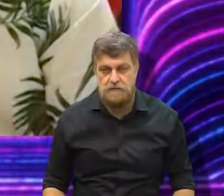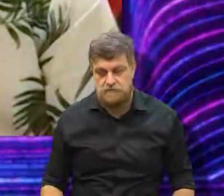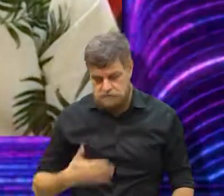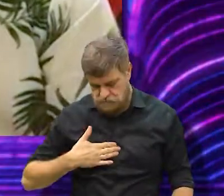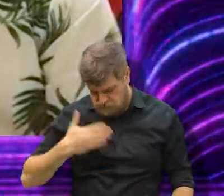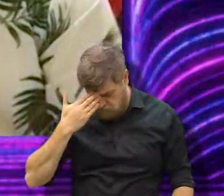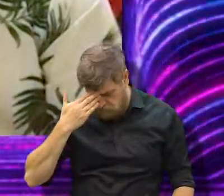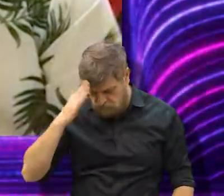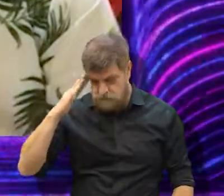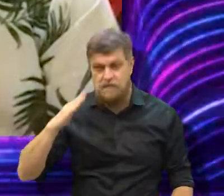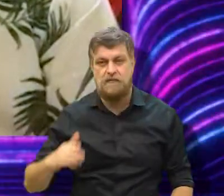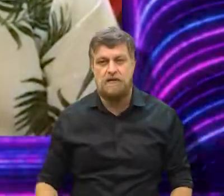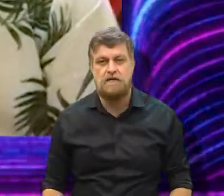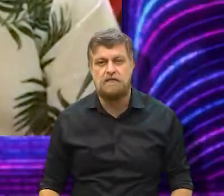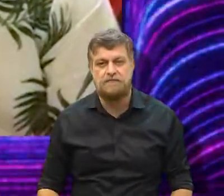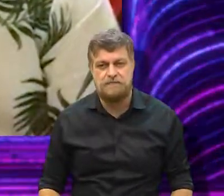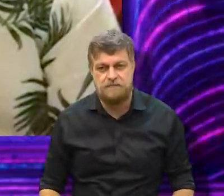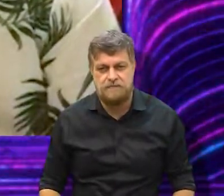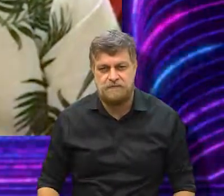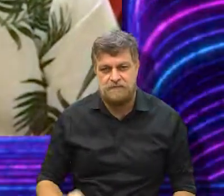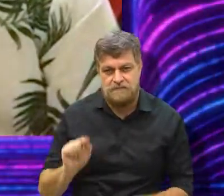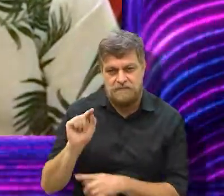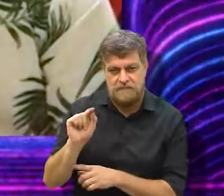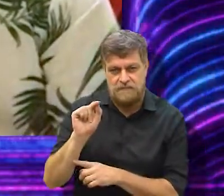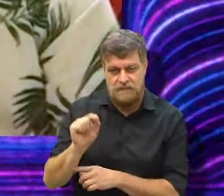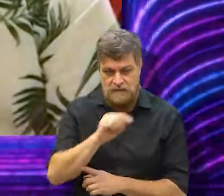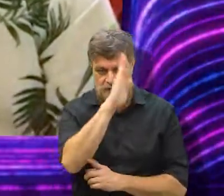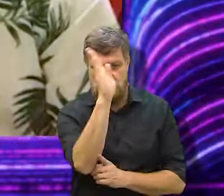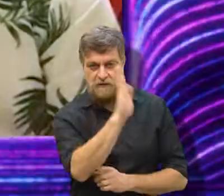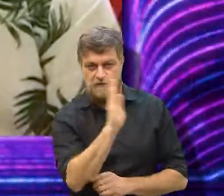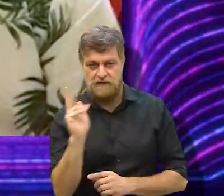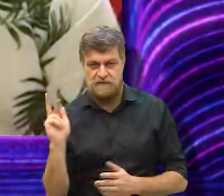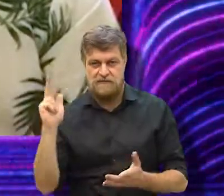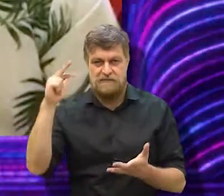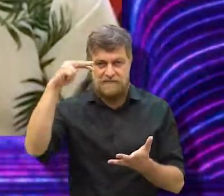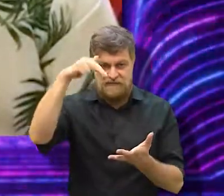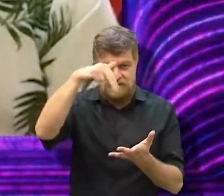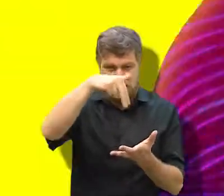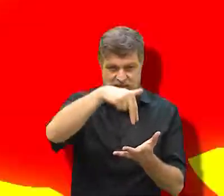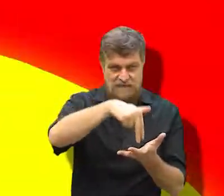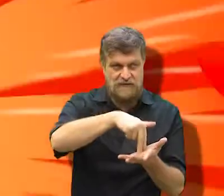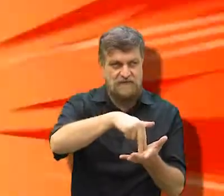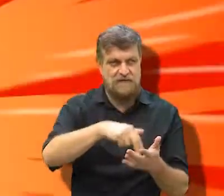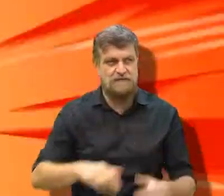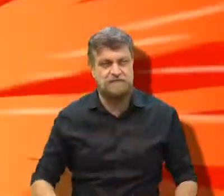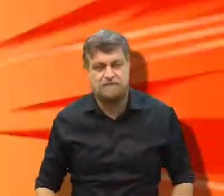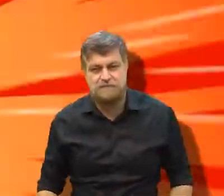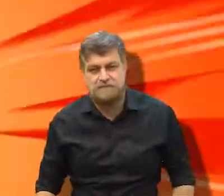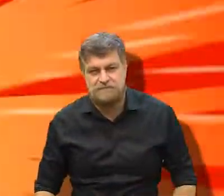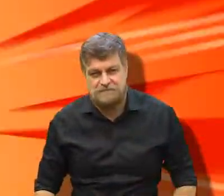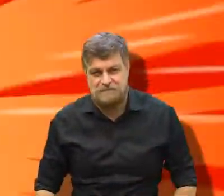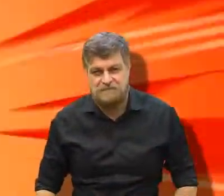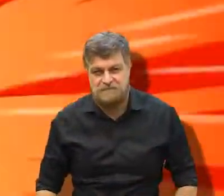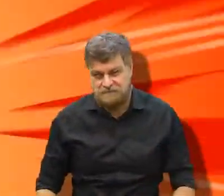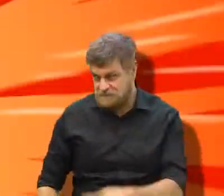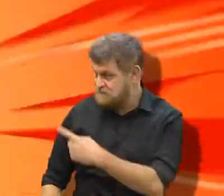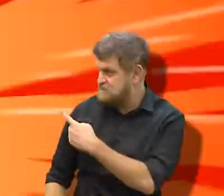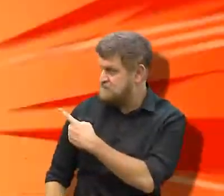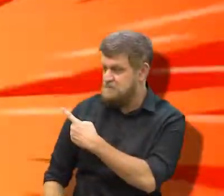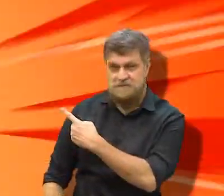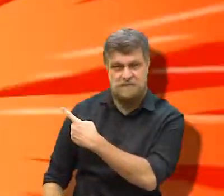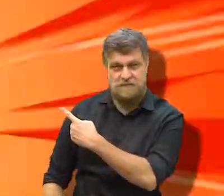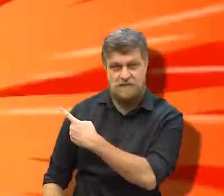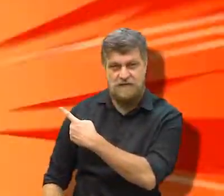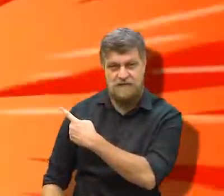muçulmano, de origem árabe, mas que ele mora no Brasil, é brasileiro. E